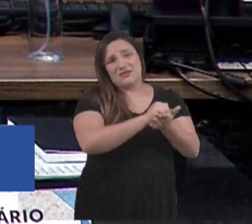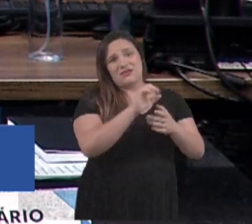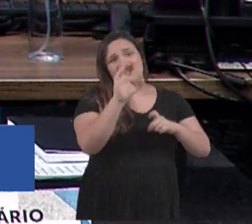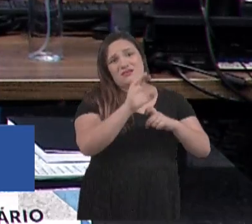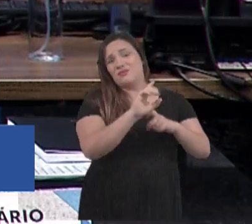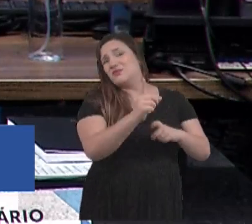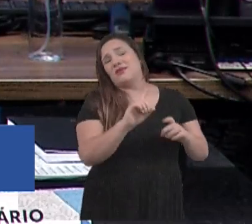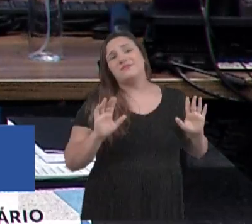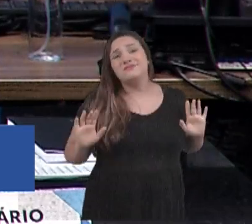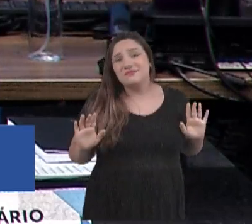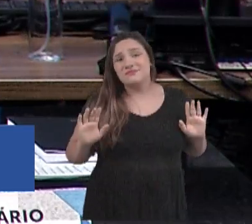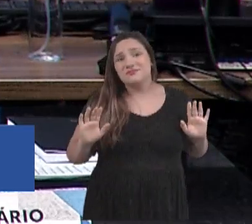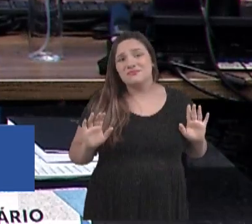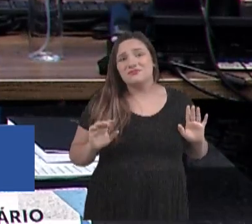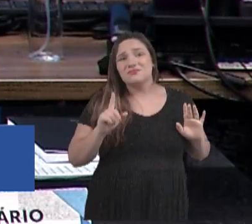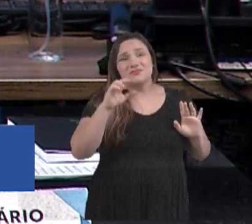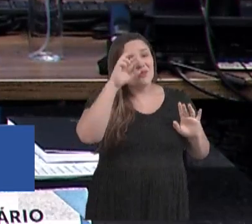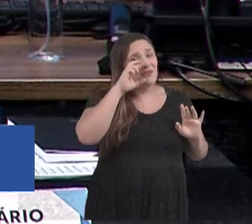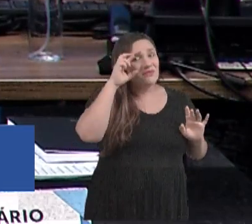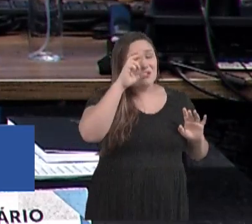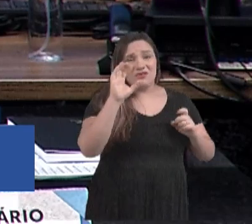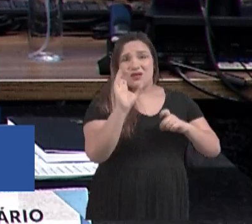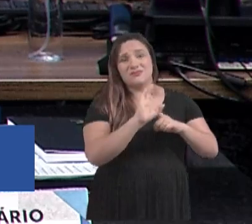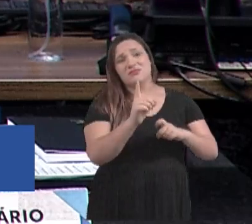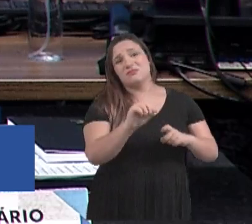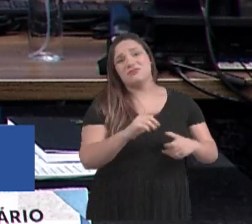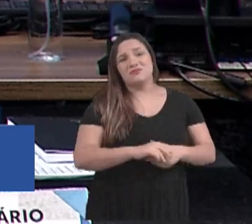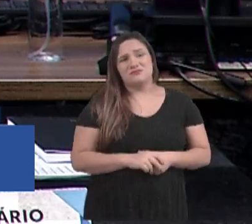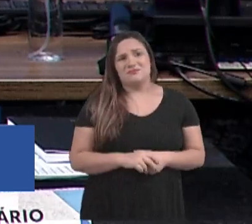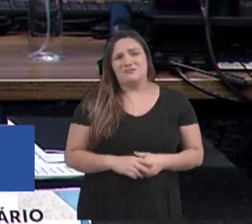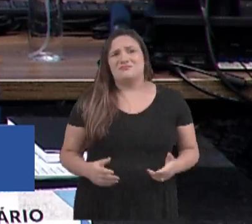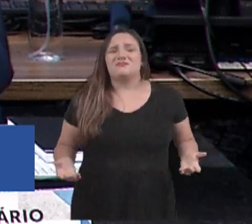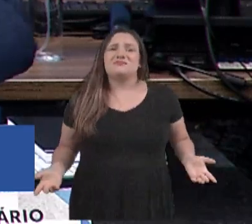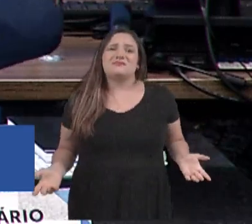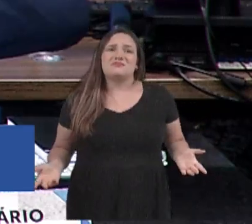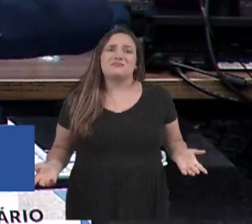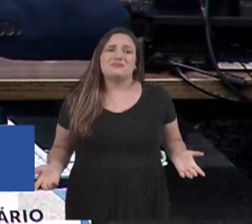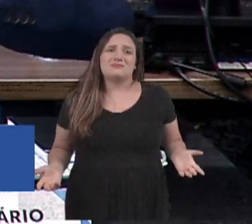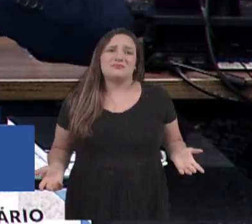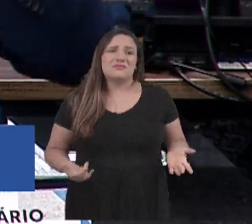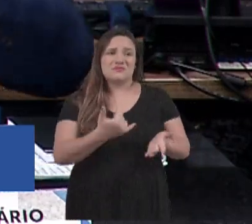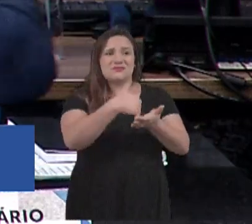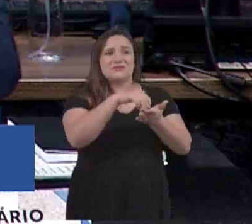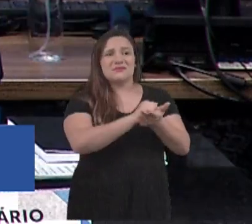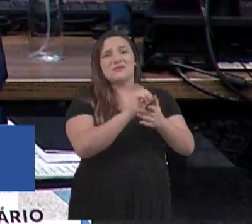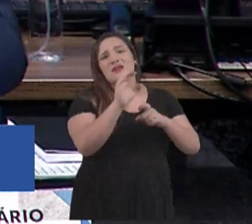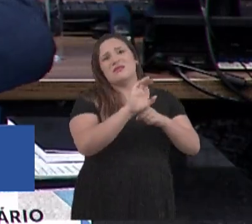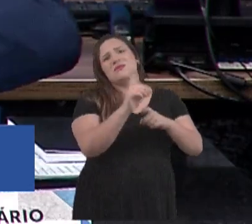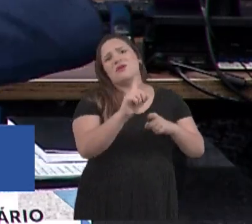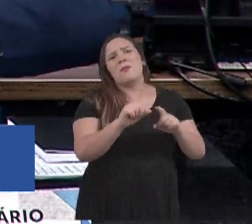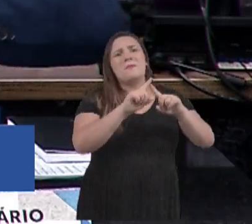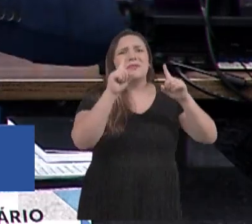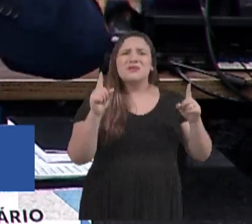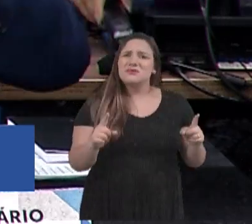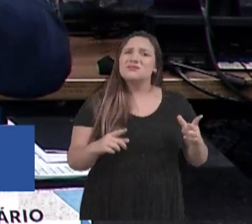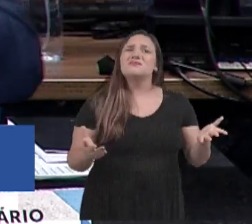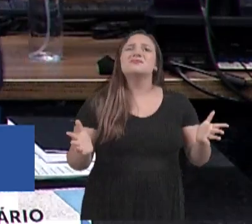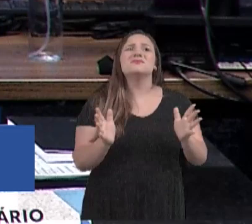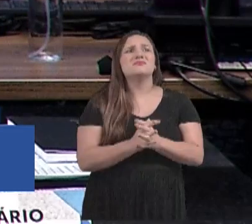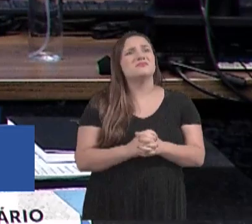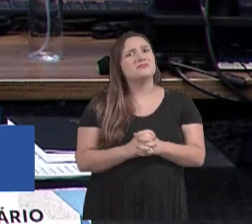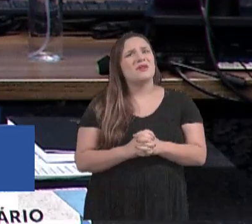CACEMES. Ele não é fiscal da CACEMES. E vem aqui, levanta uma série